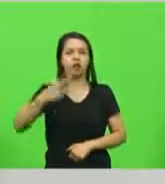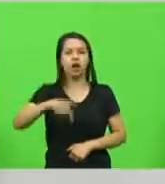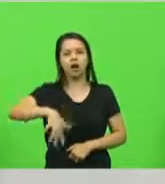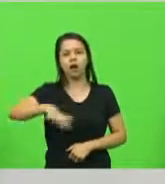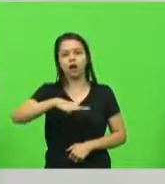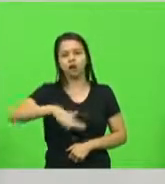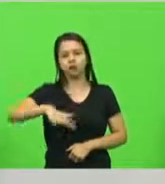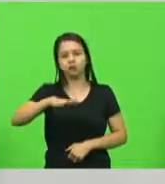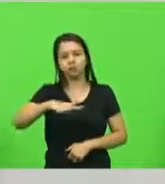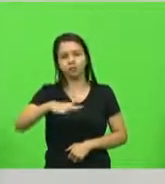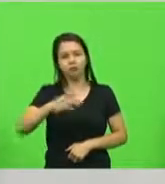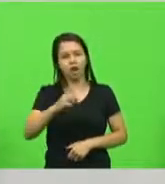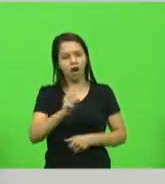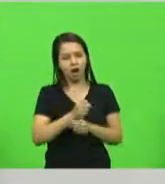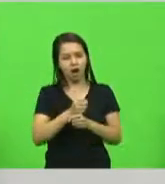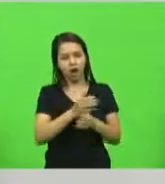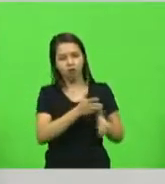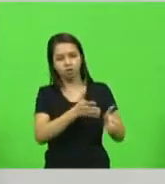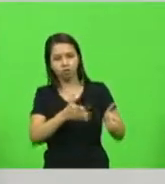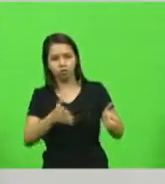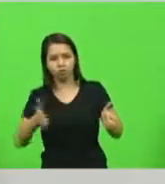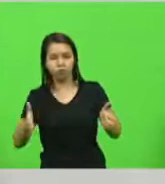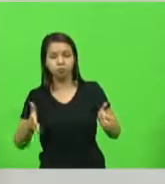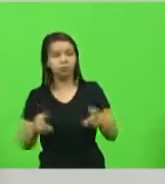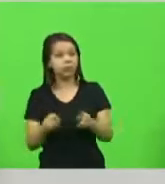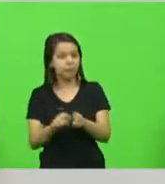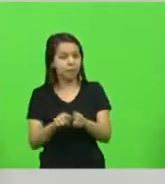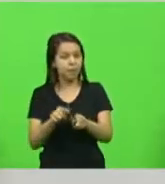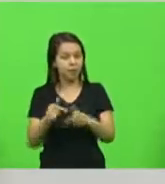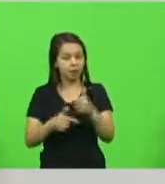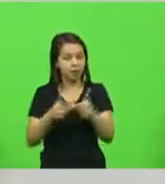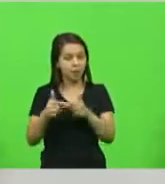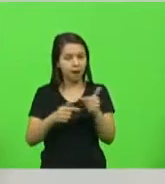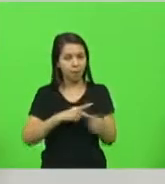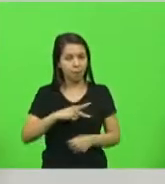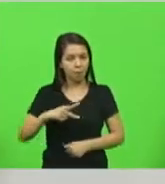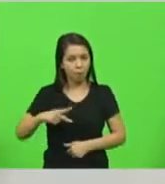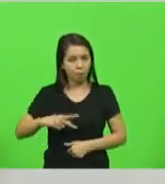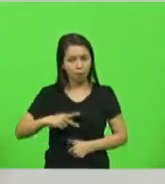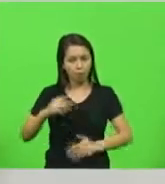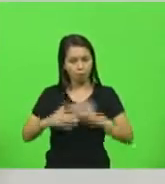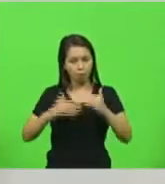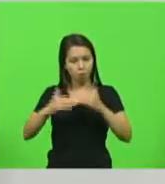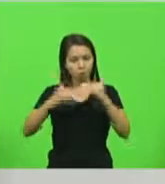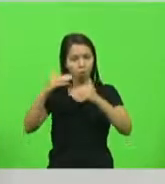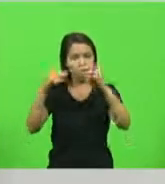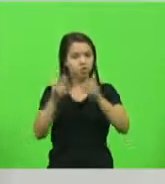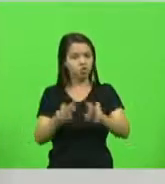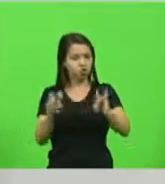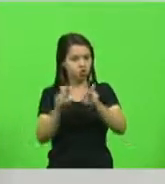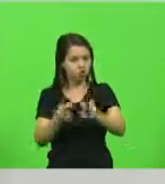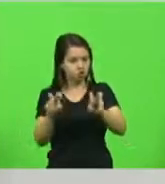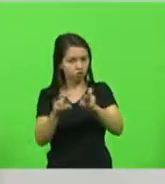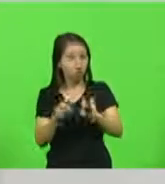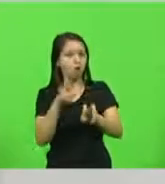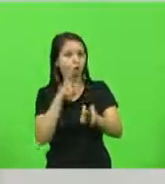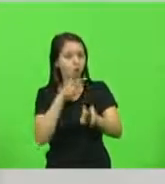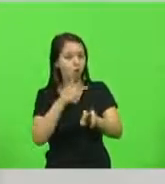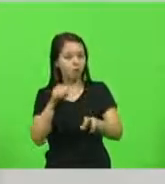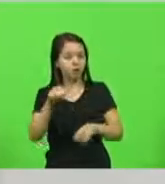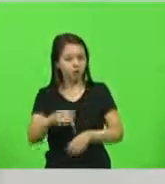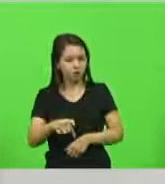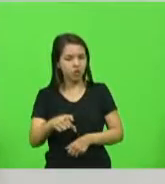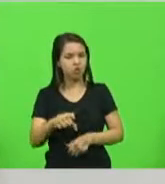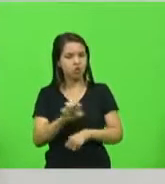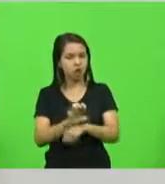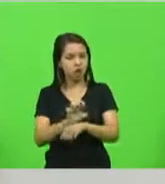disso, a oferta de serviços públicos avançou no digital. Seguimos como um dos estados mais